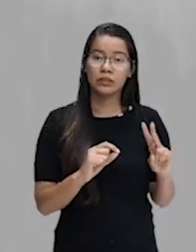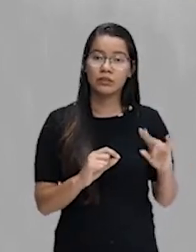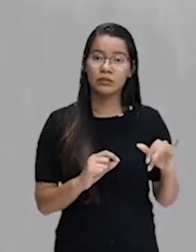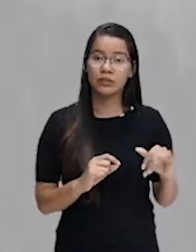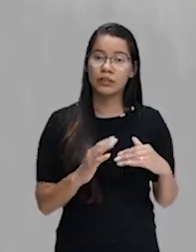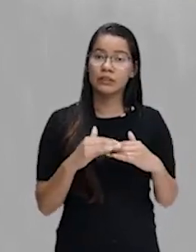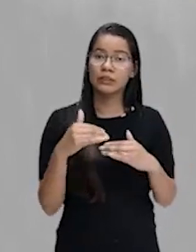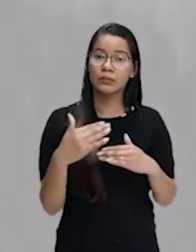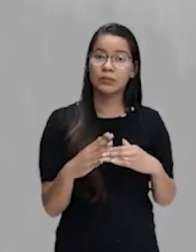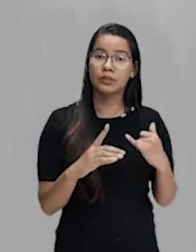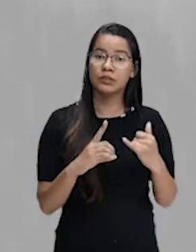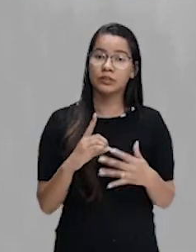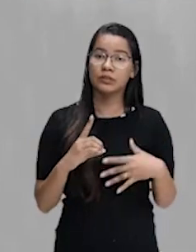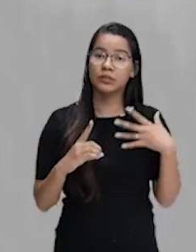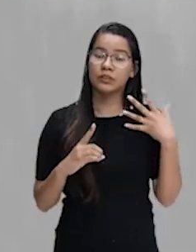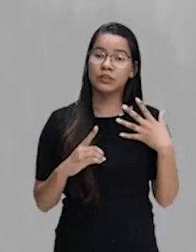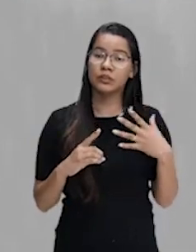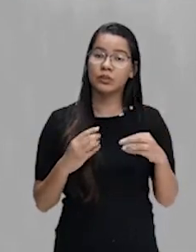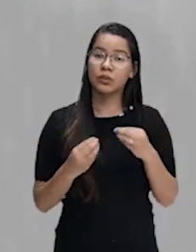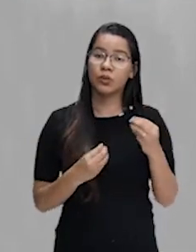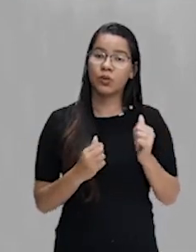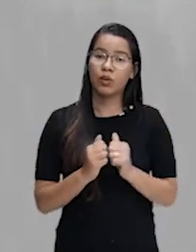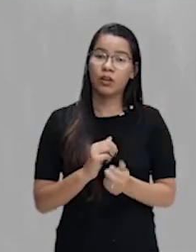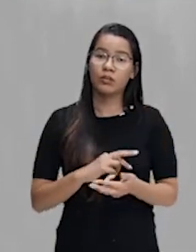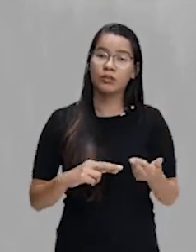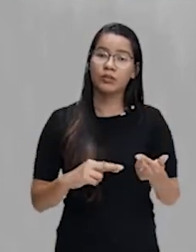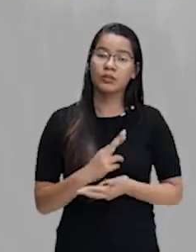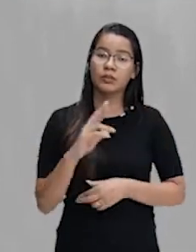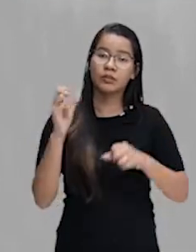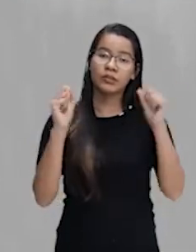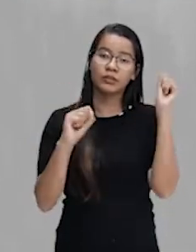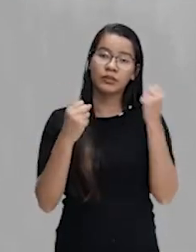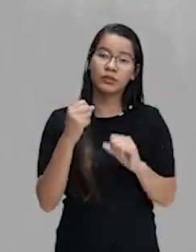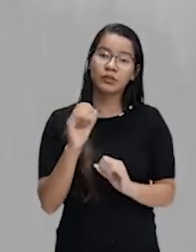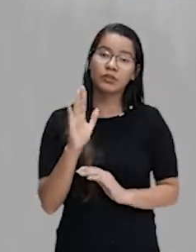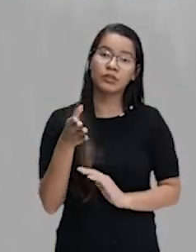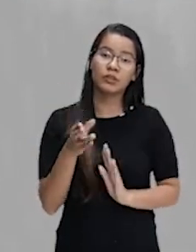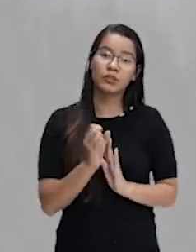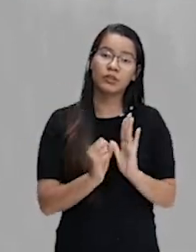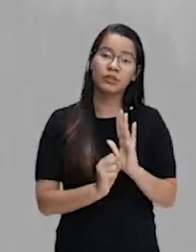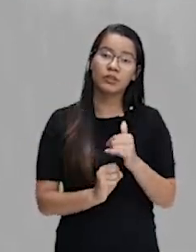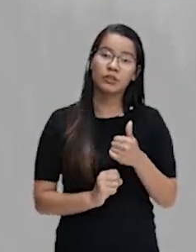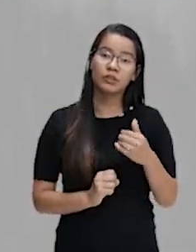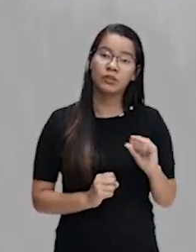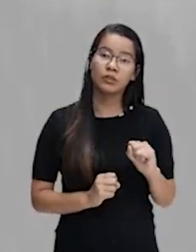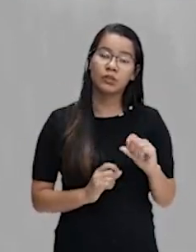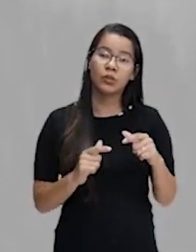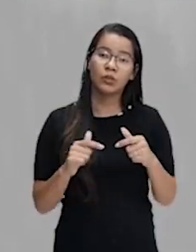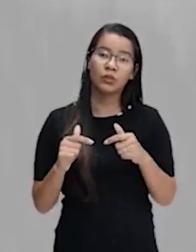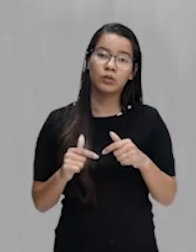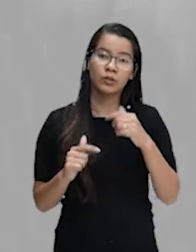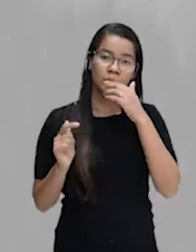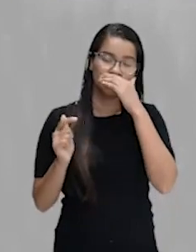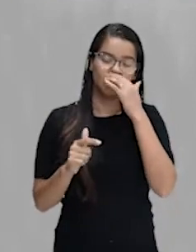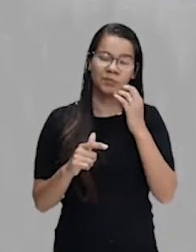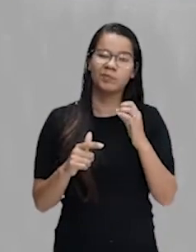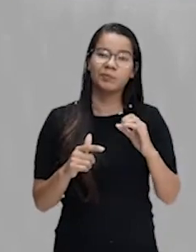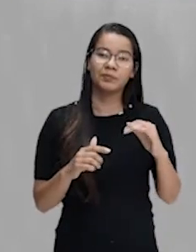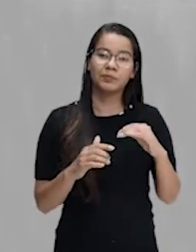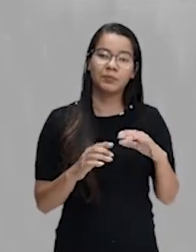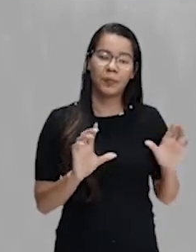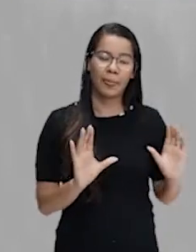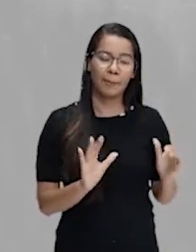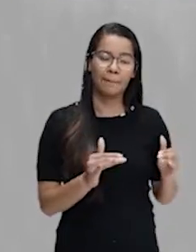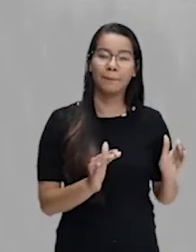vai se definir mais tarde com a Revolução Industrial, no século XVIII, onde essas corporações de